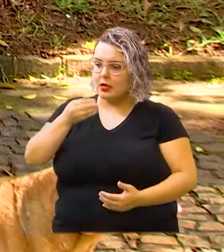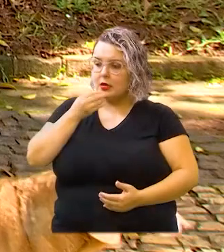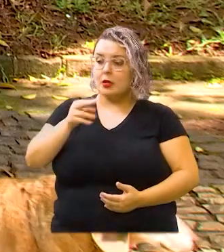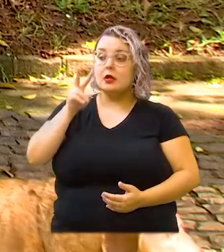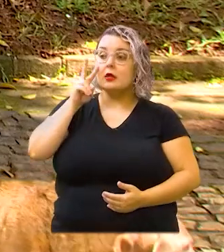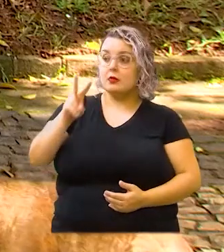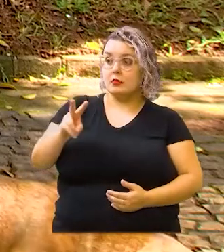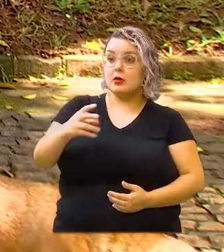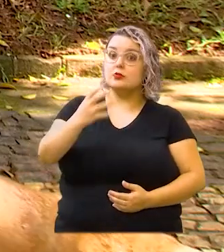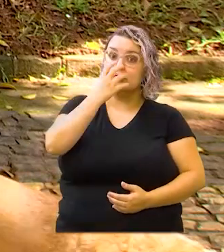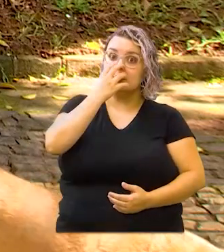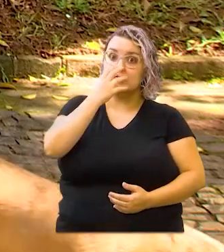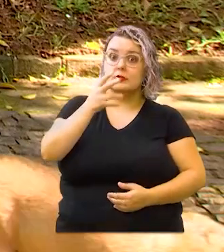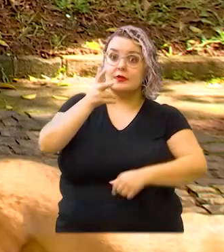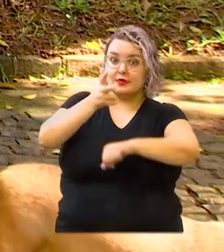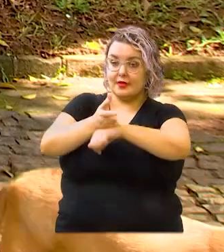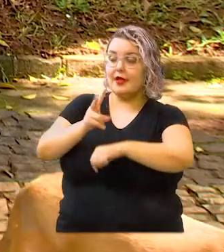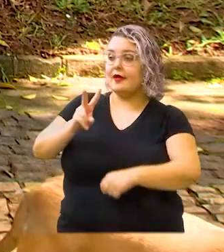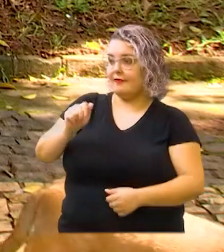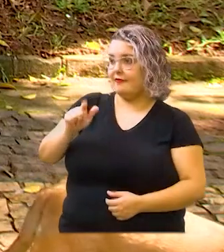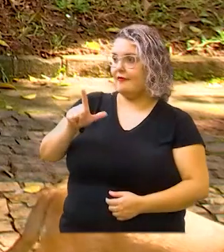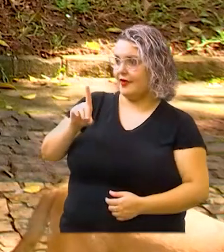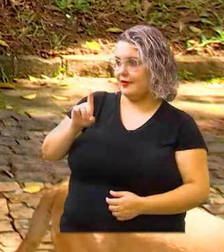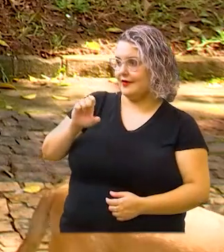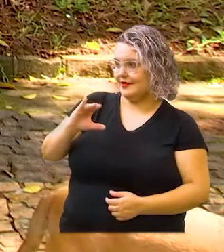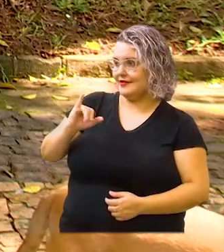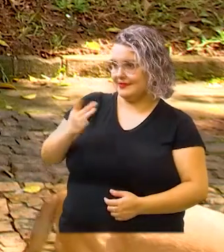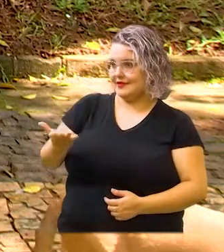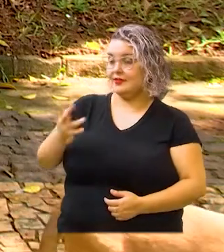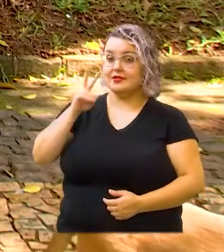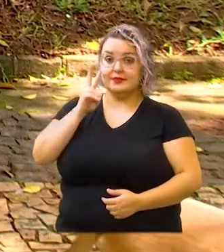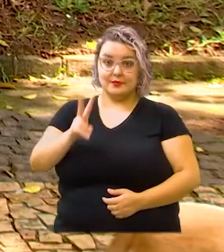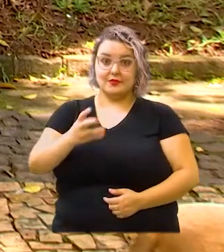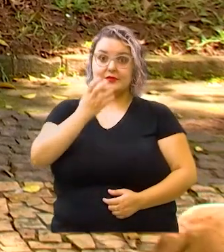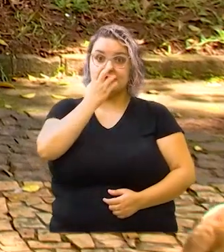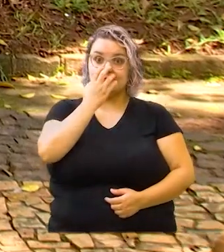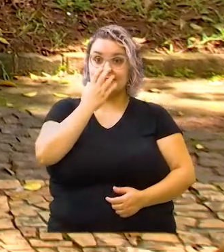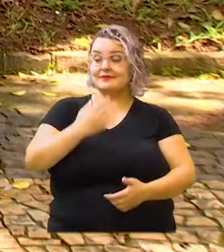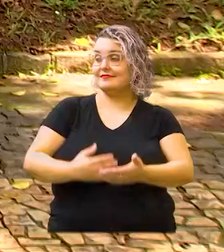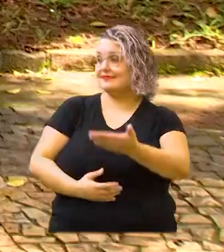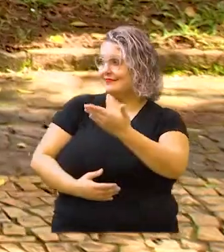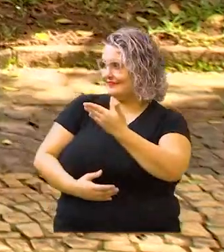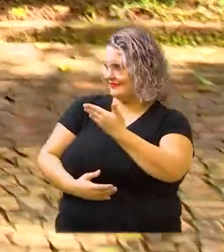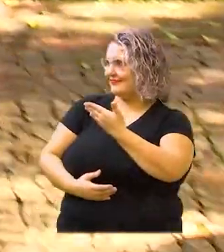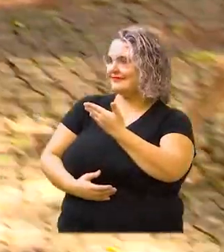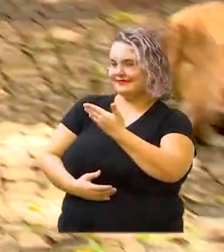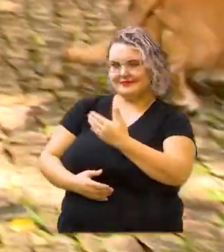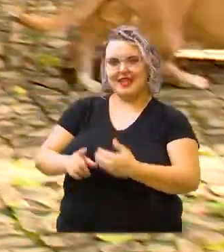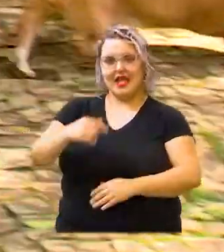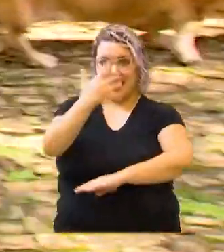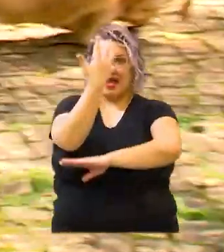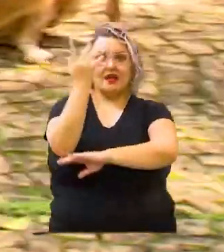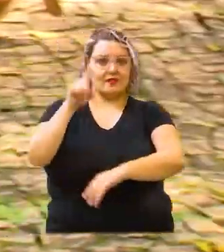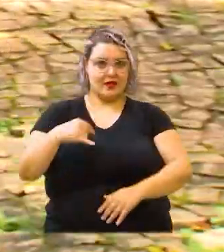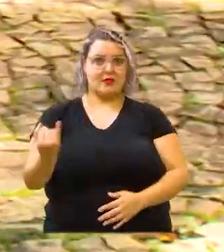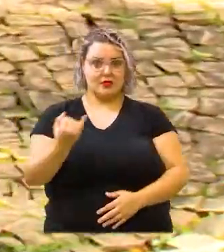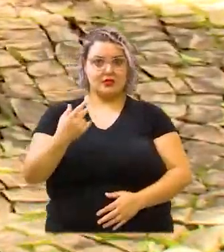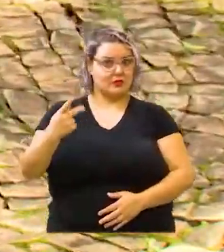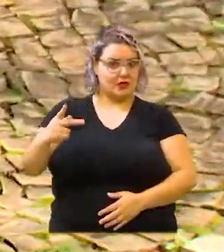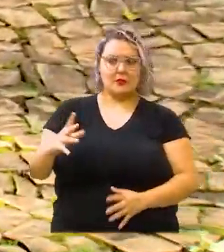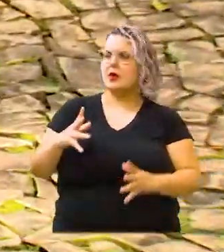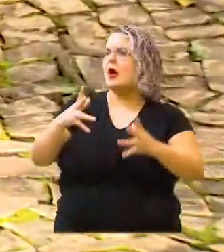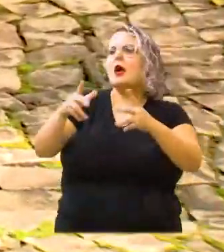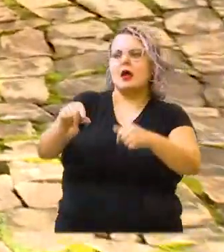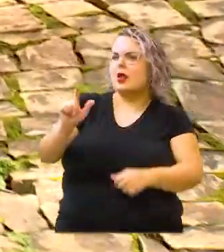vendo um cachorrinho aqui, né, Valdecir? Nosso cinegrafista, a gente está vendo um cachorrinho aqui. A árvore, evidentemente, que é importante para ele. Sim, claro, para